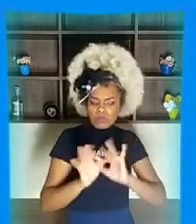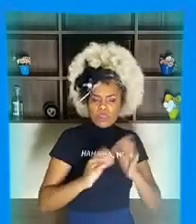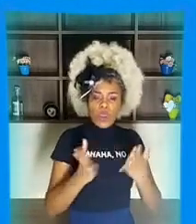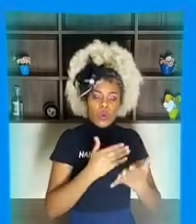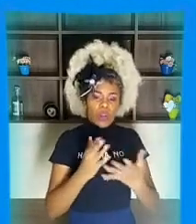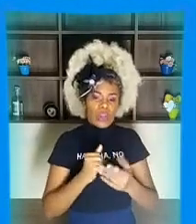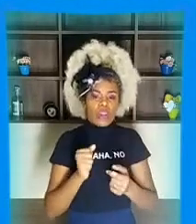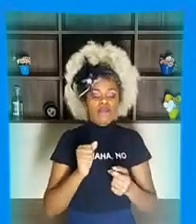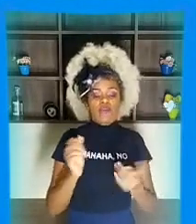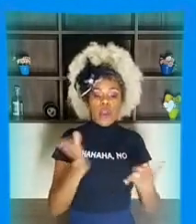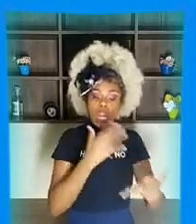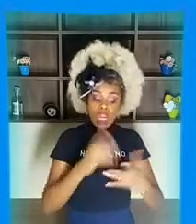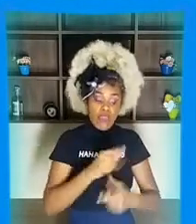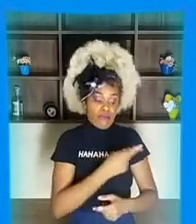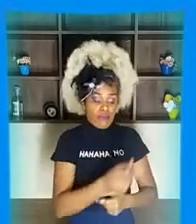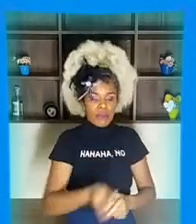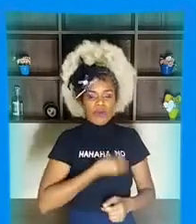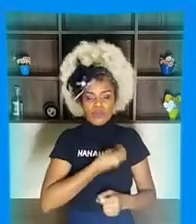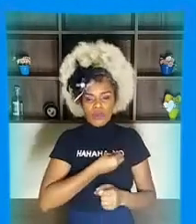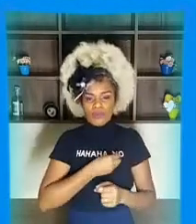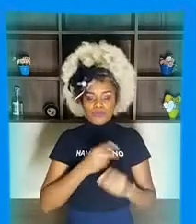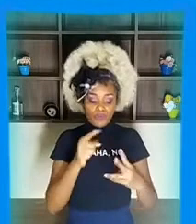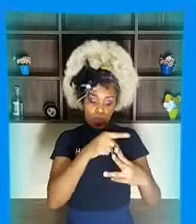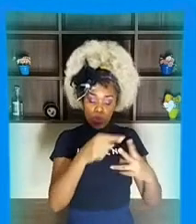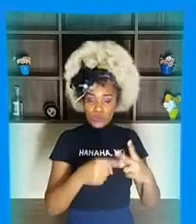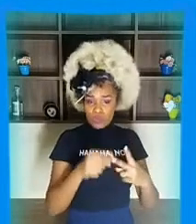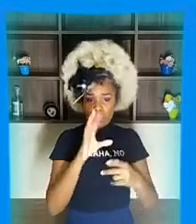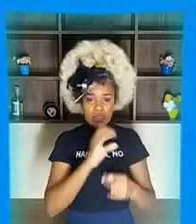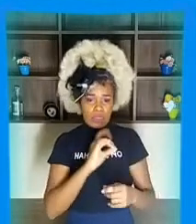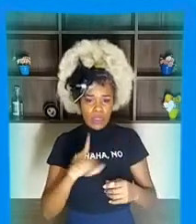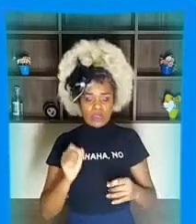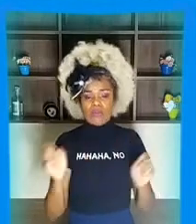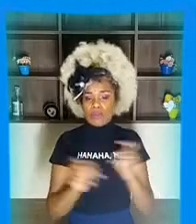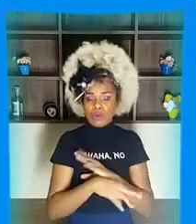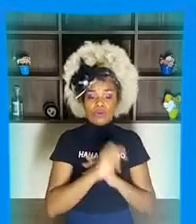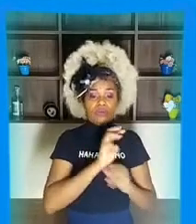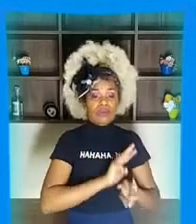estão disponíveis para fazer download no site